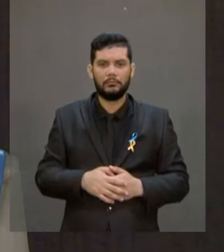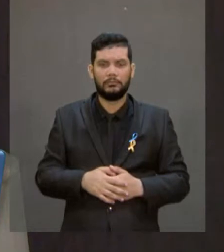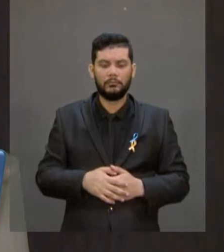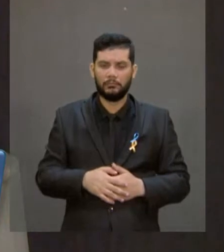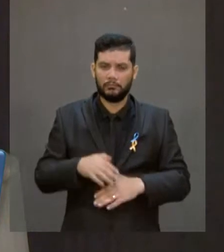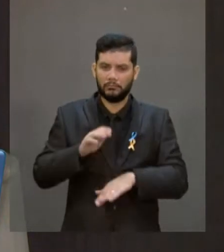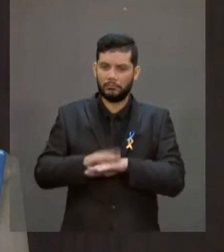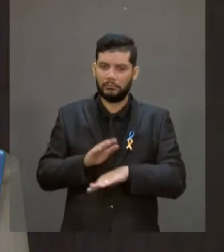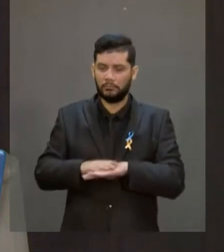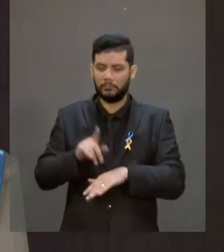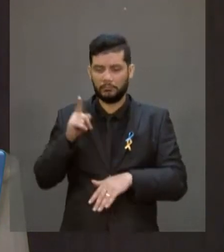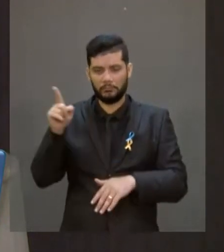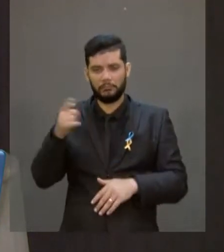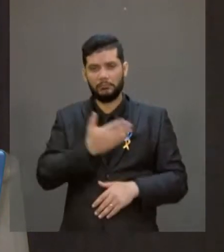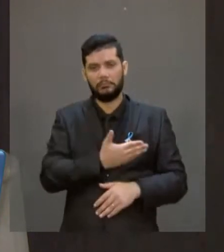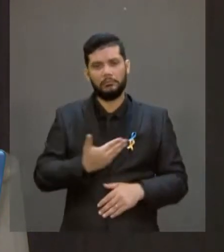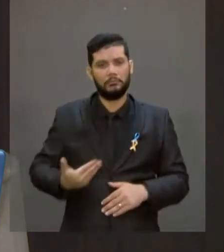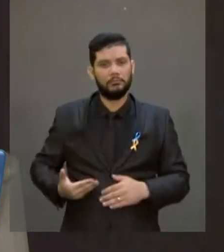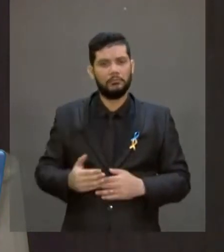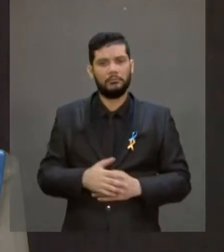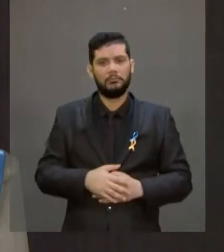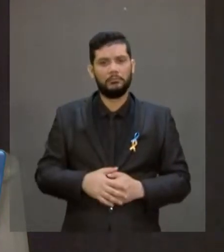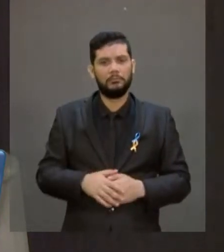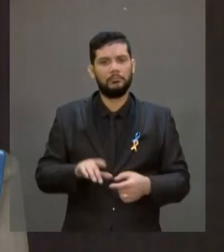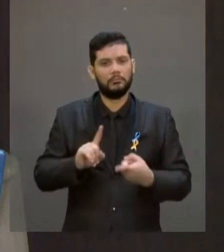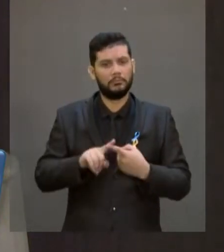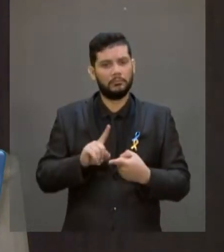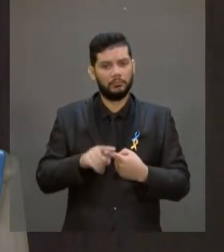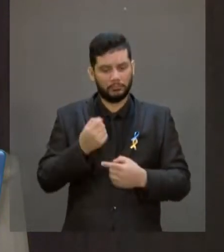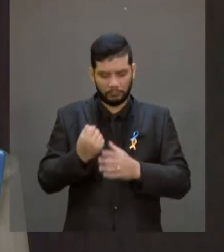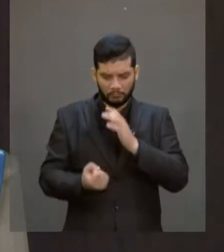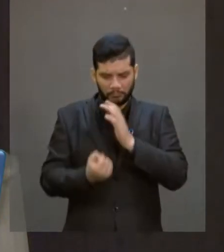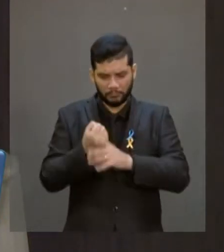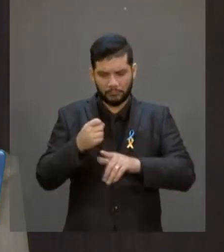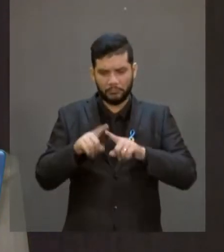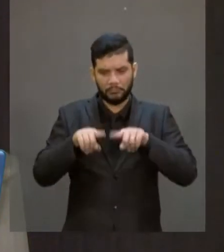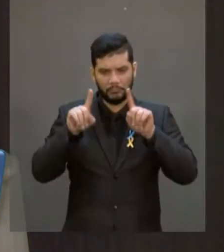ao governador do Estado do Ceará. Mas, sobretudo, inaugurar um programa para redução